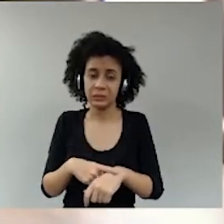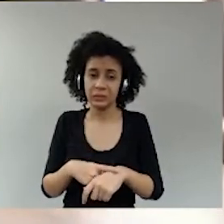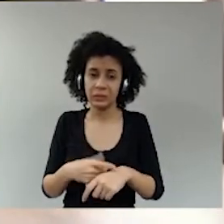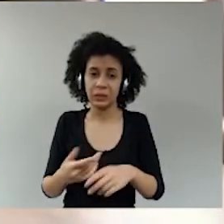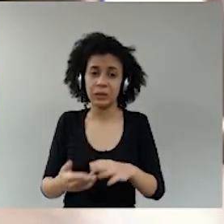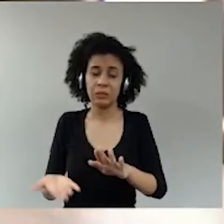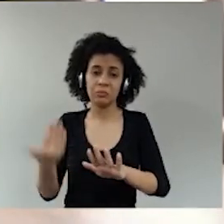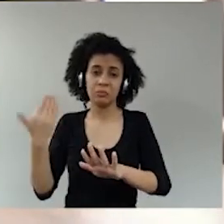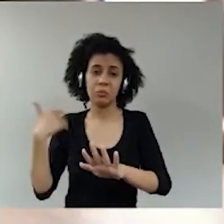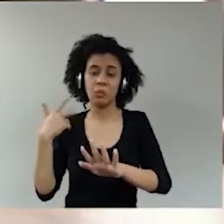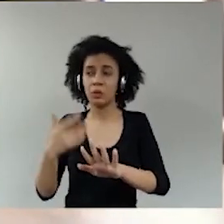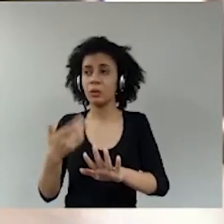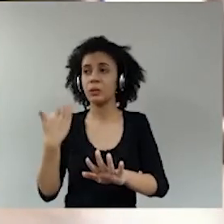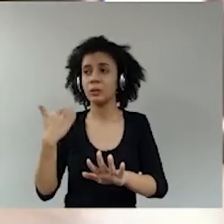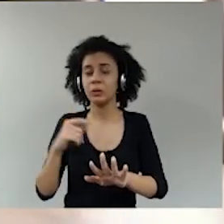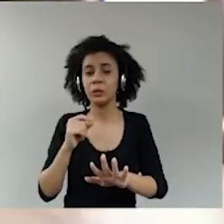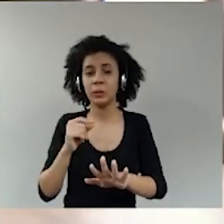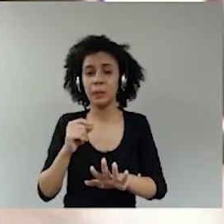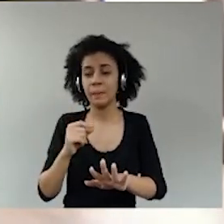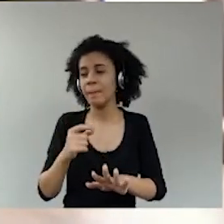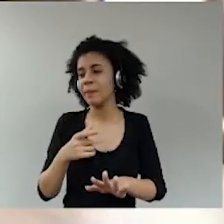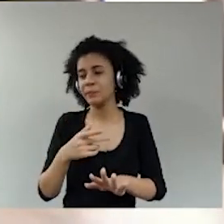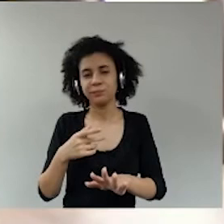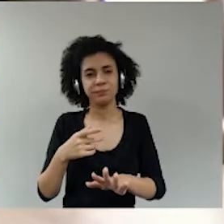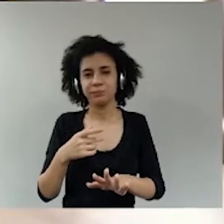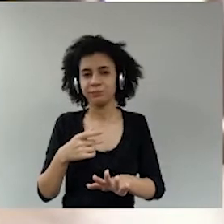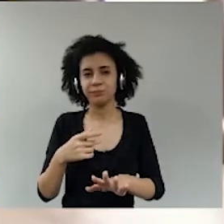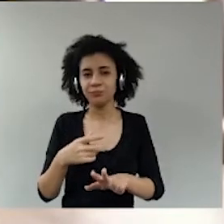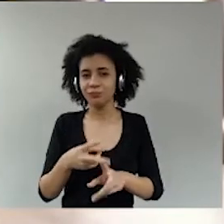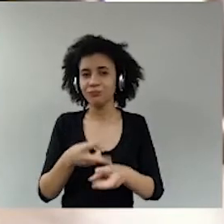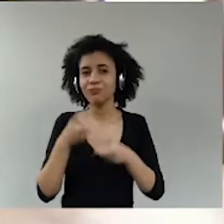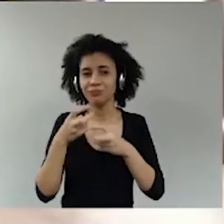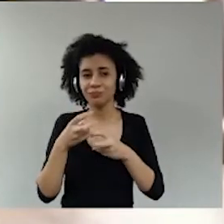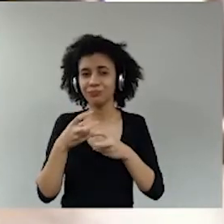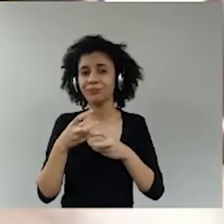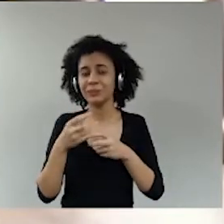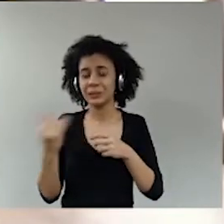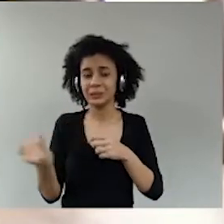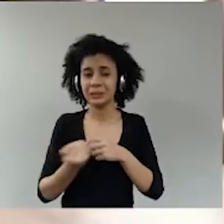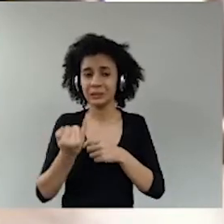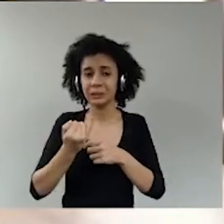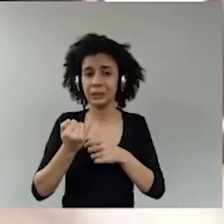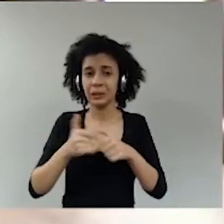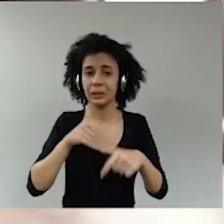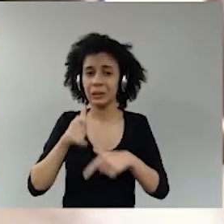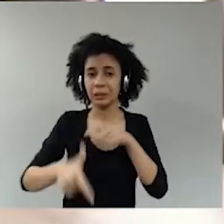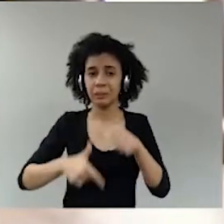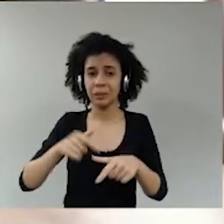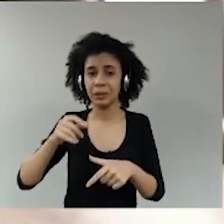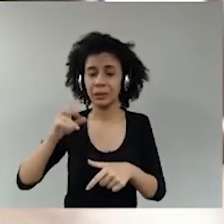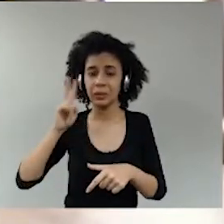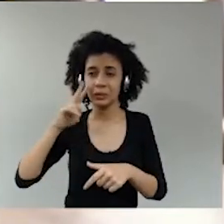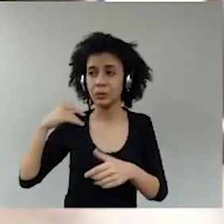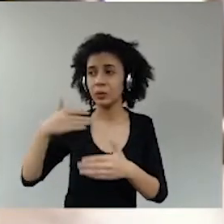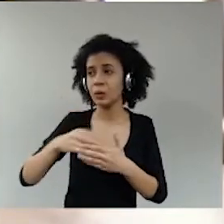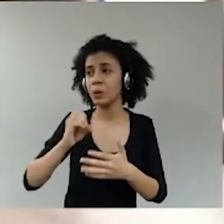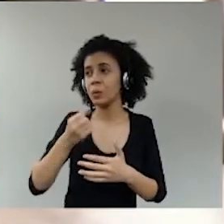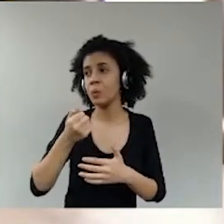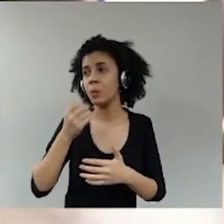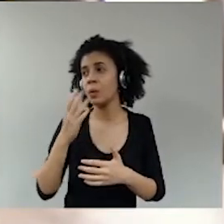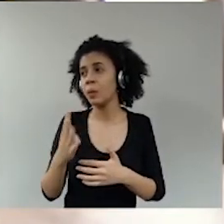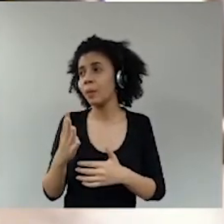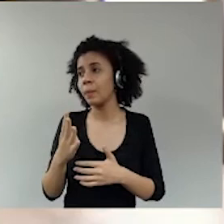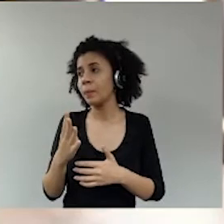foram em outros momentos, é imprescindível a atuação histórica da OAB, juntamente com outras